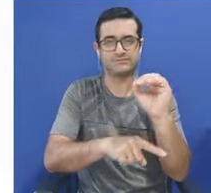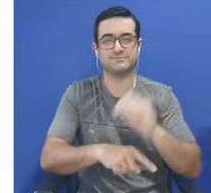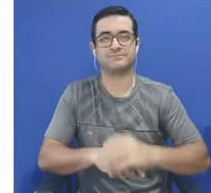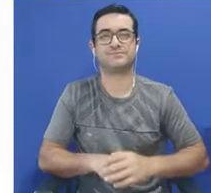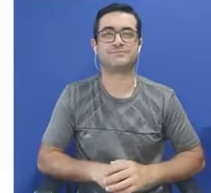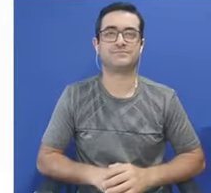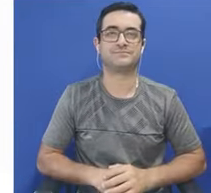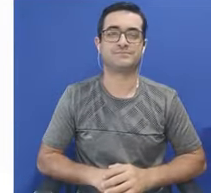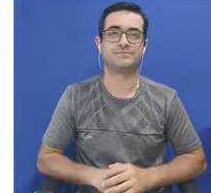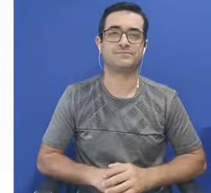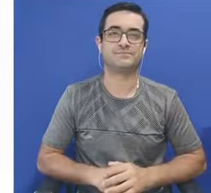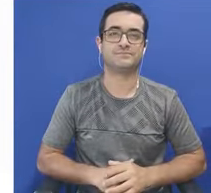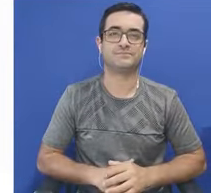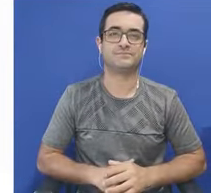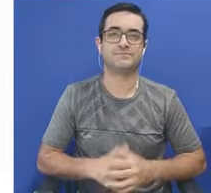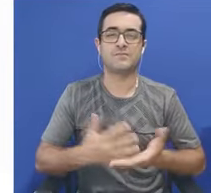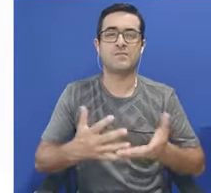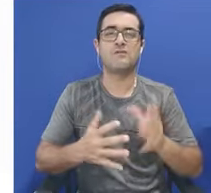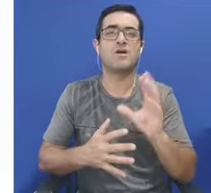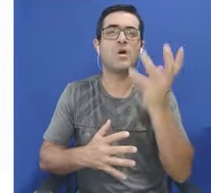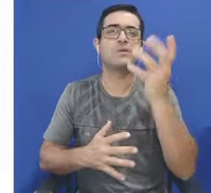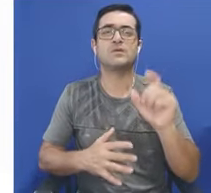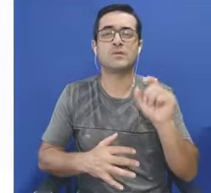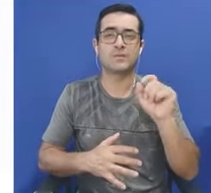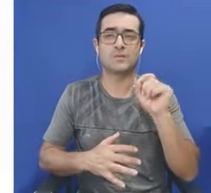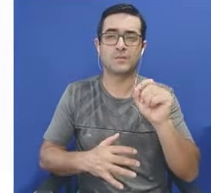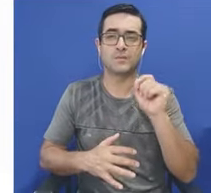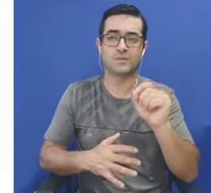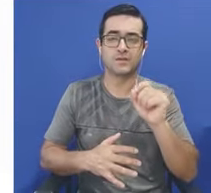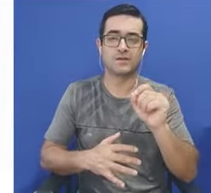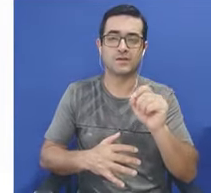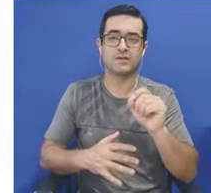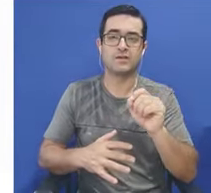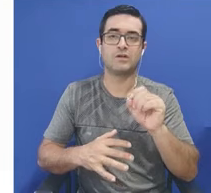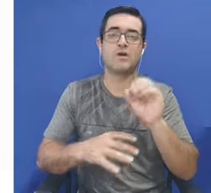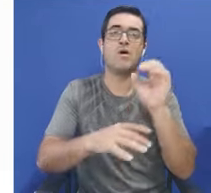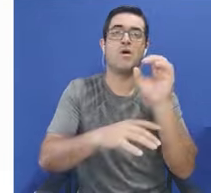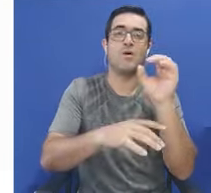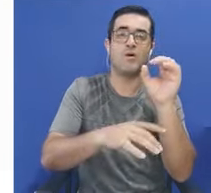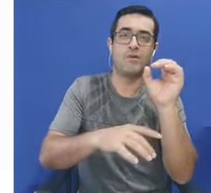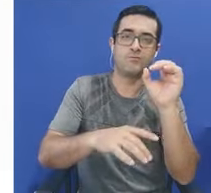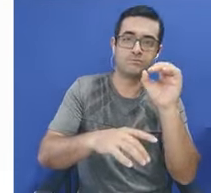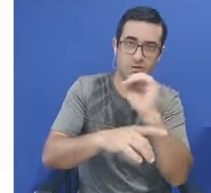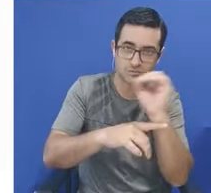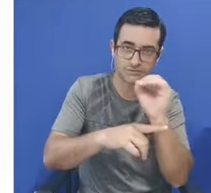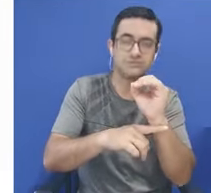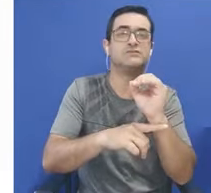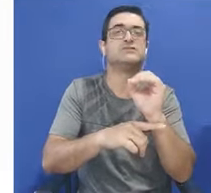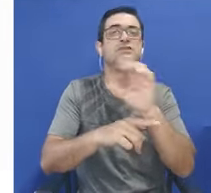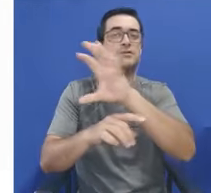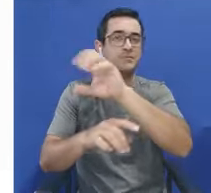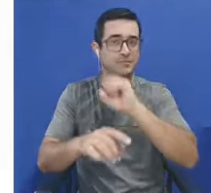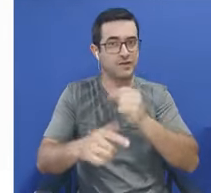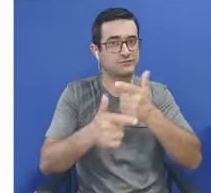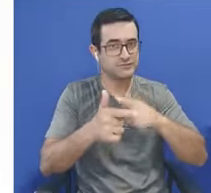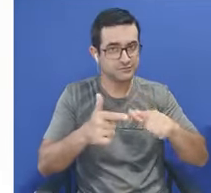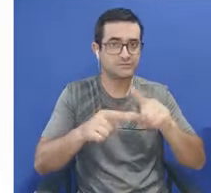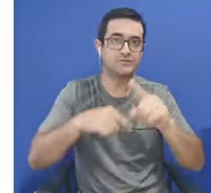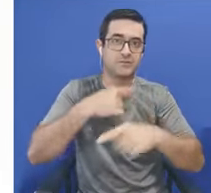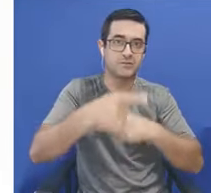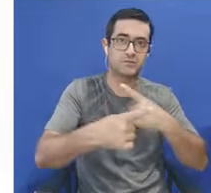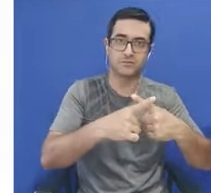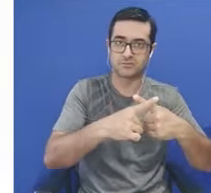de oxigênio. Aqui ficou carbono, mas é oxigênio, tá, pessoal? O que vai acontecer? Pego a massa do oxigênio, divido pela massa total